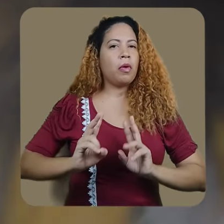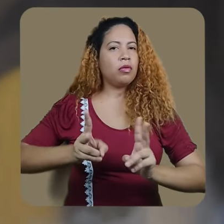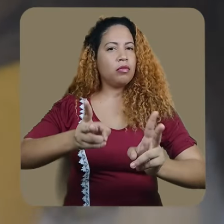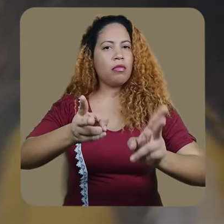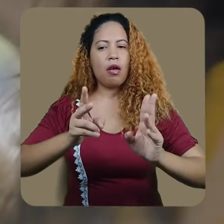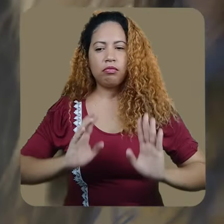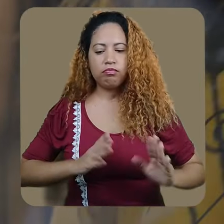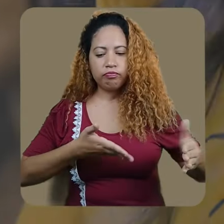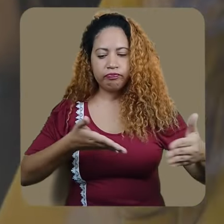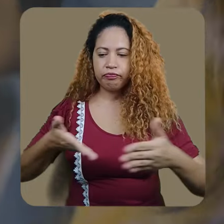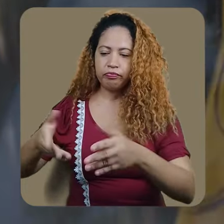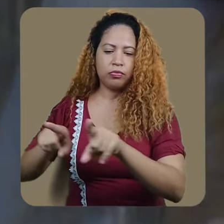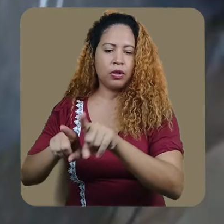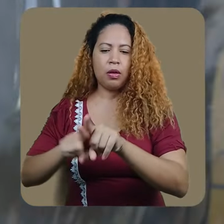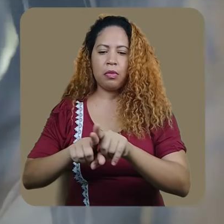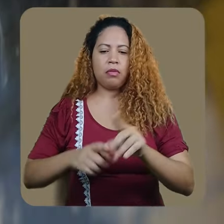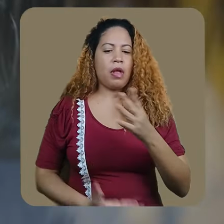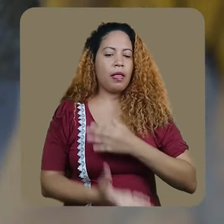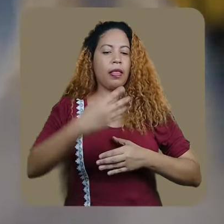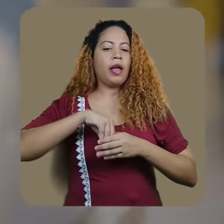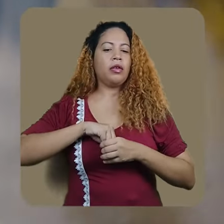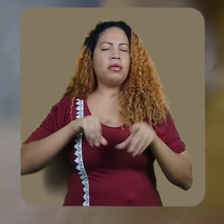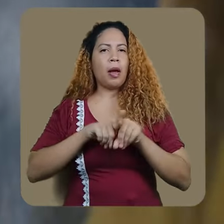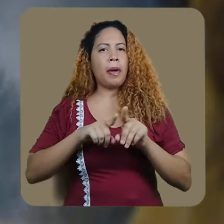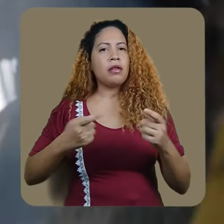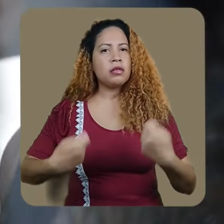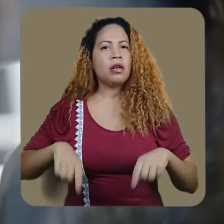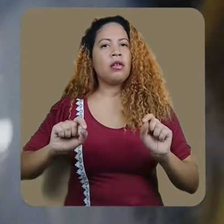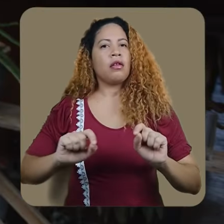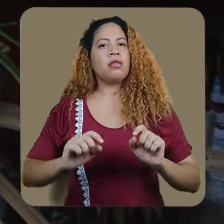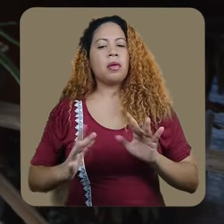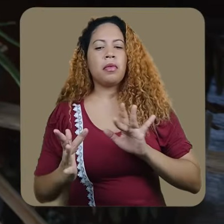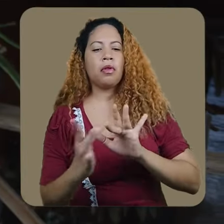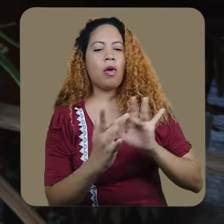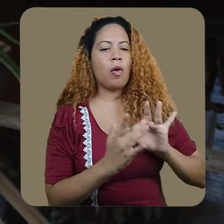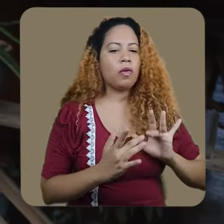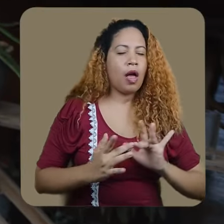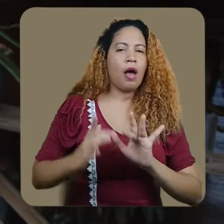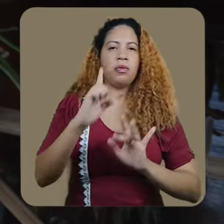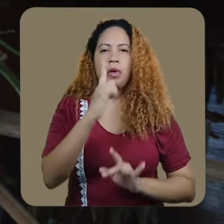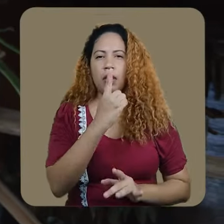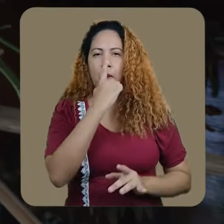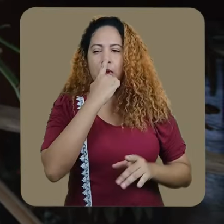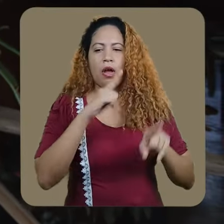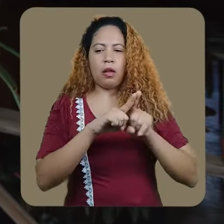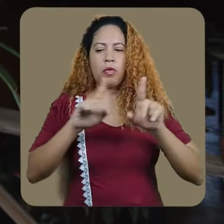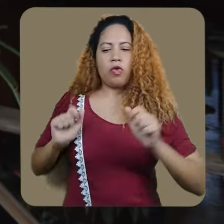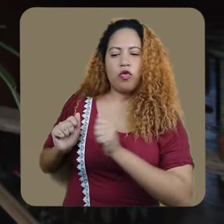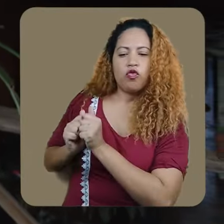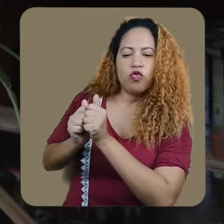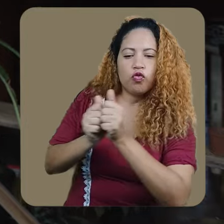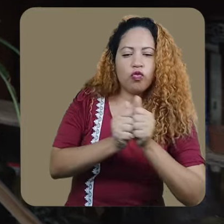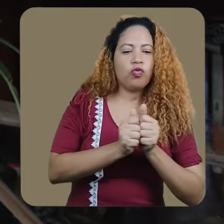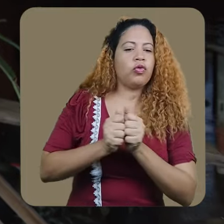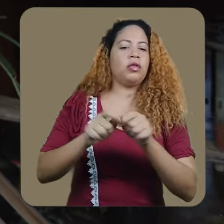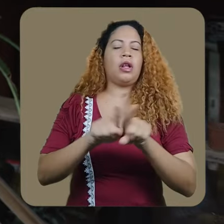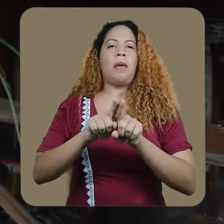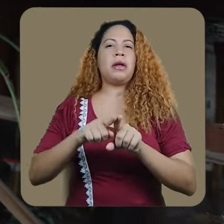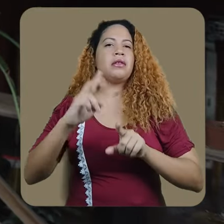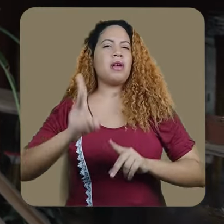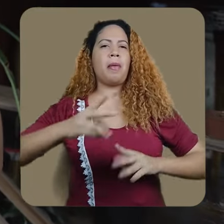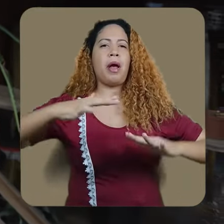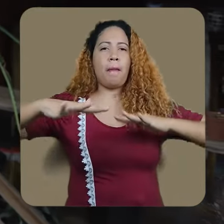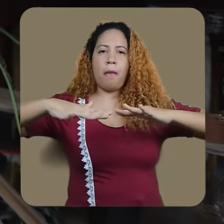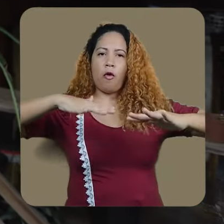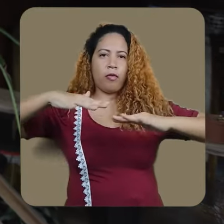faz para continuar seguindo, como interna, essa necessidade de estar perto ou de fazer outras coisas juntos, né,